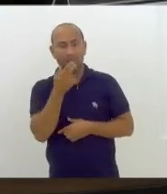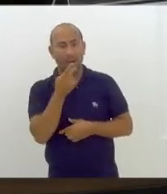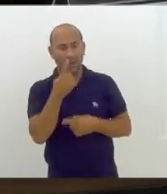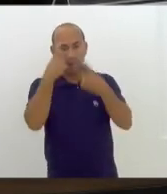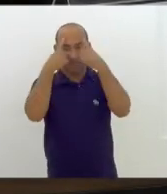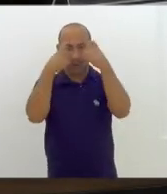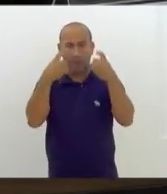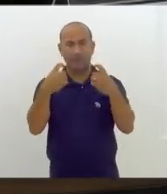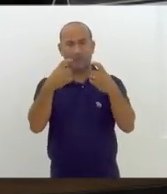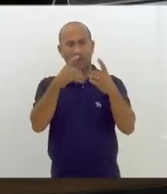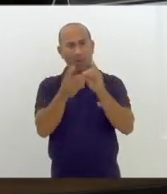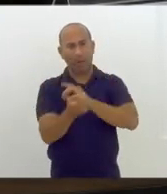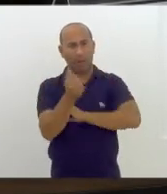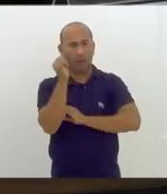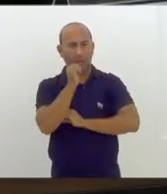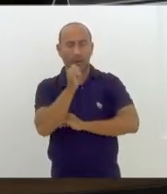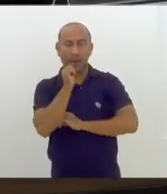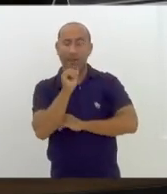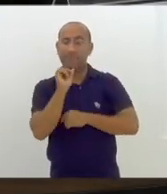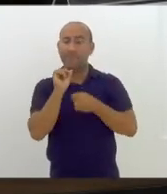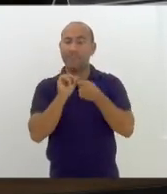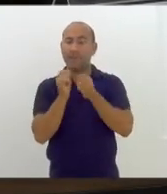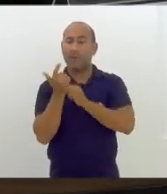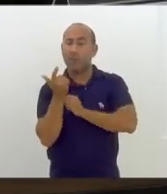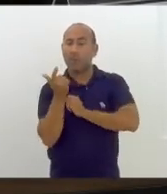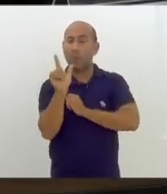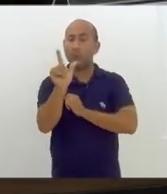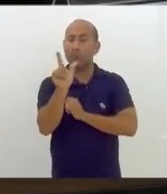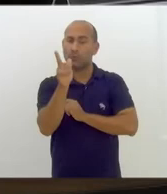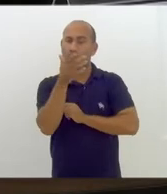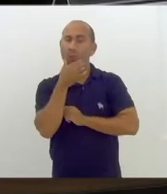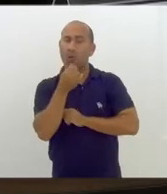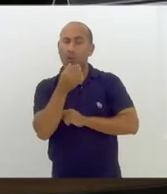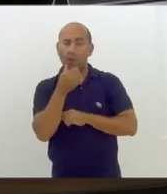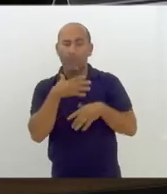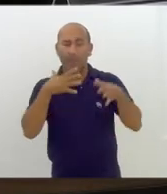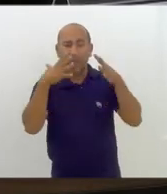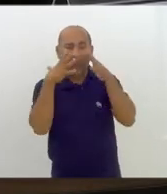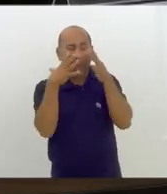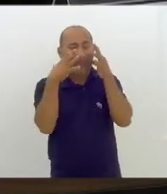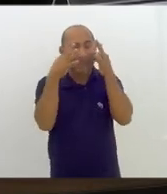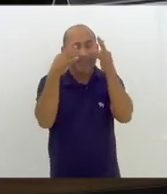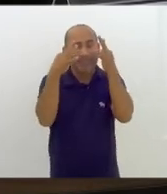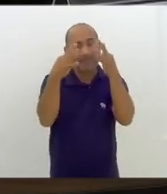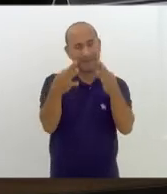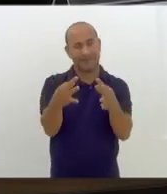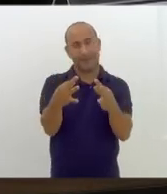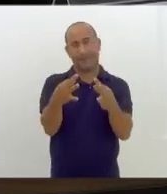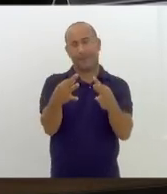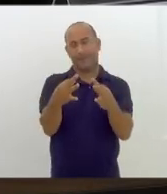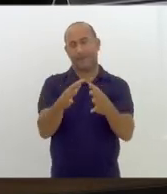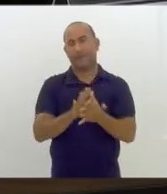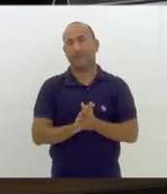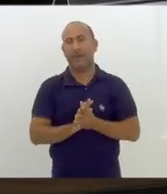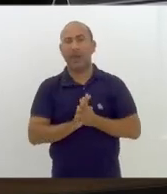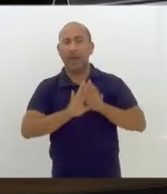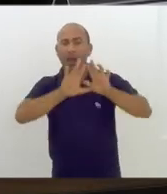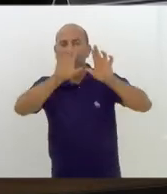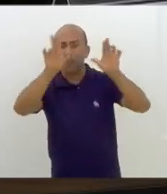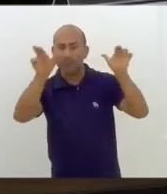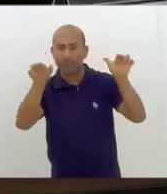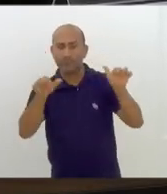contra a mulher faria com que outros homens prestassem mais atenção a esse